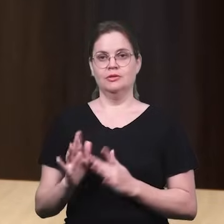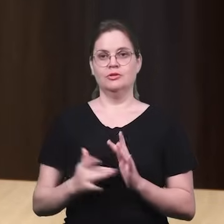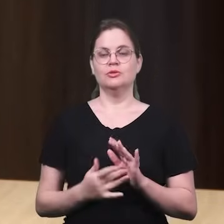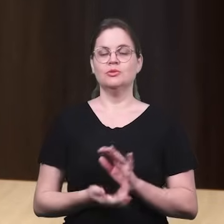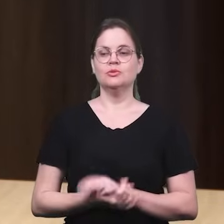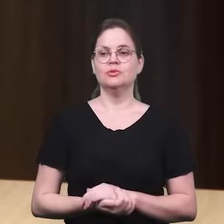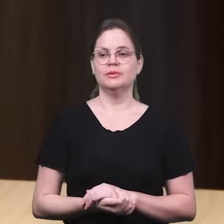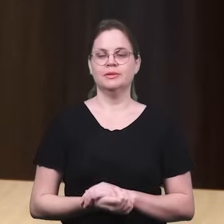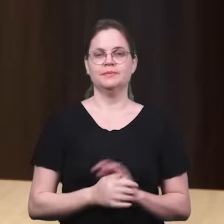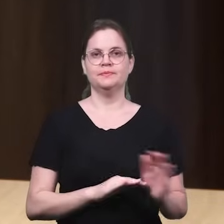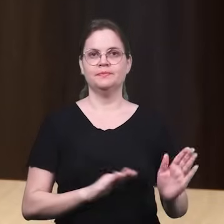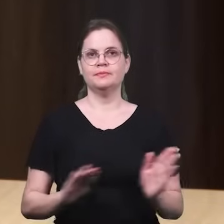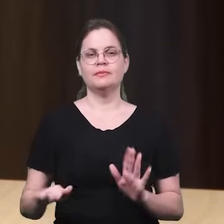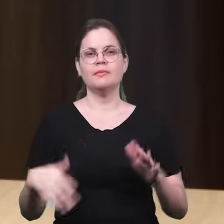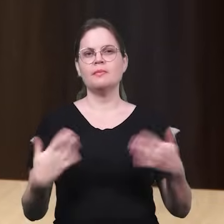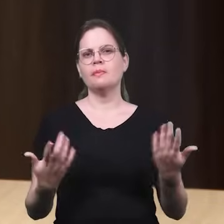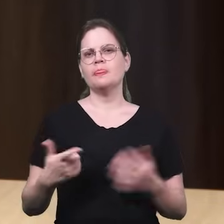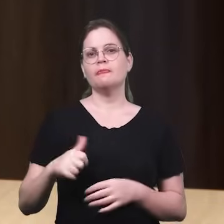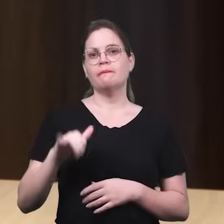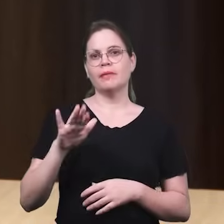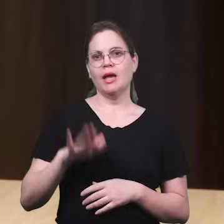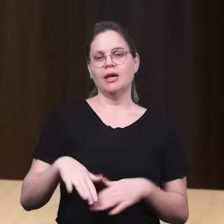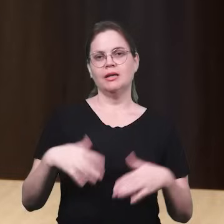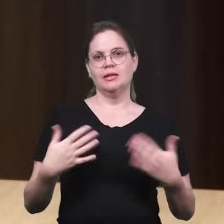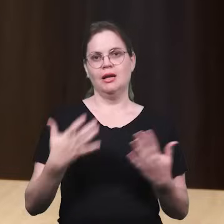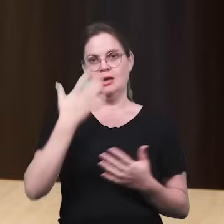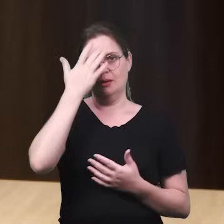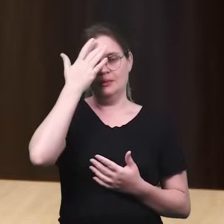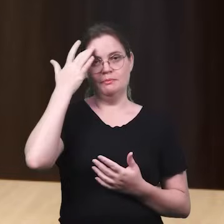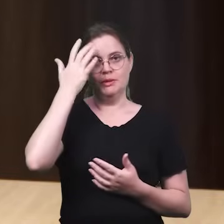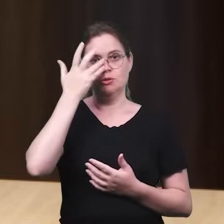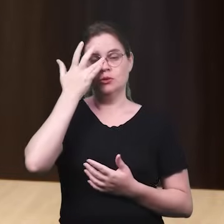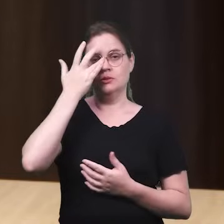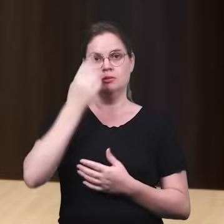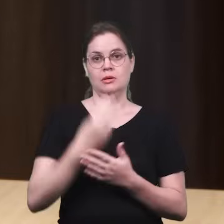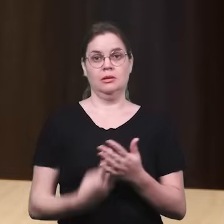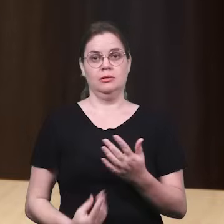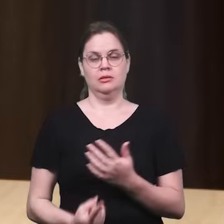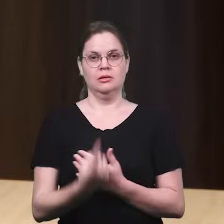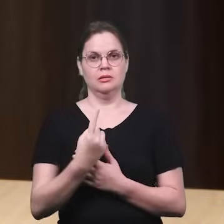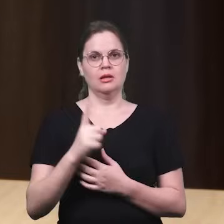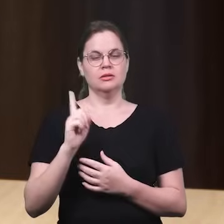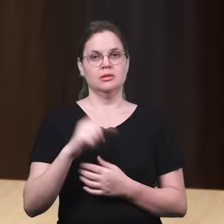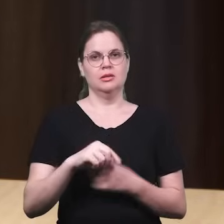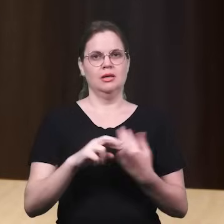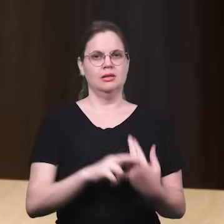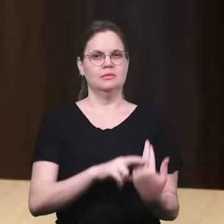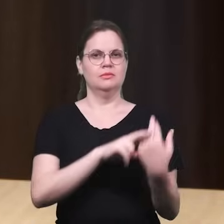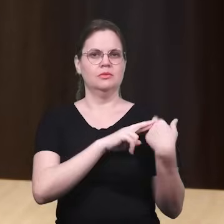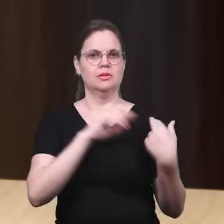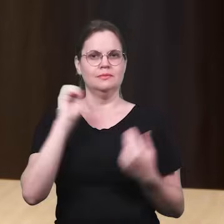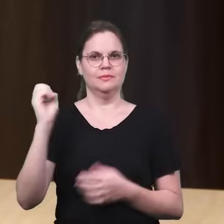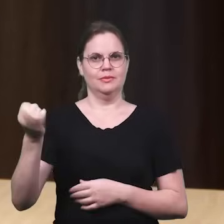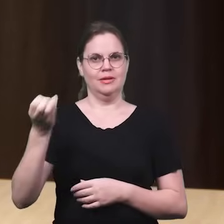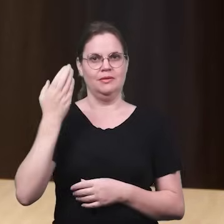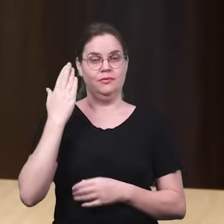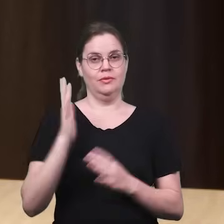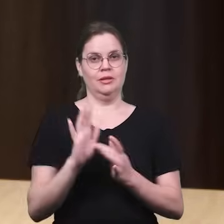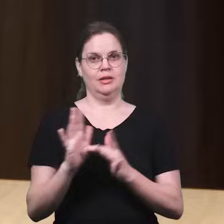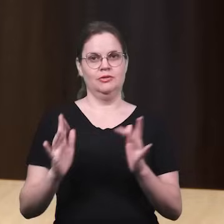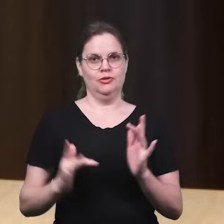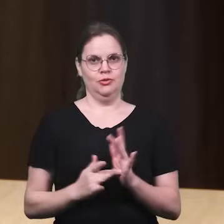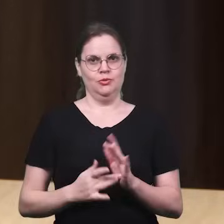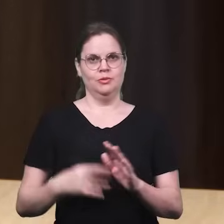é o agente da Trindade responsável por revelar Jesus? Depois da ressurreição